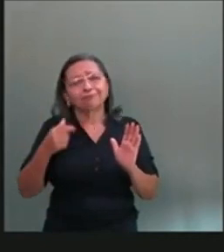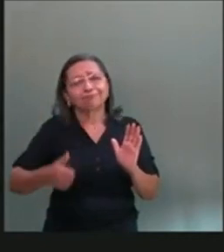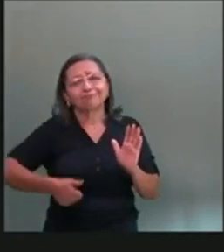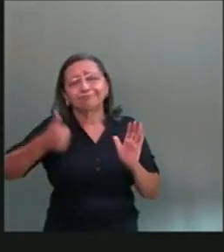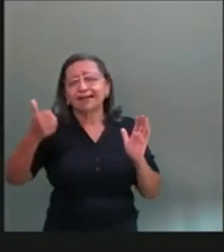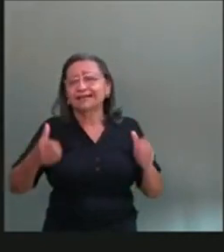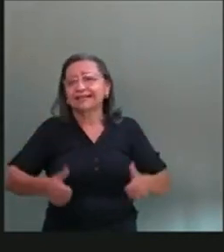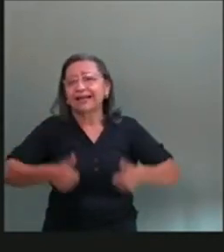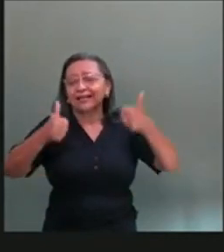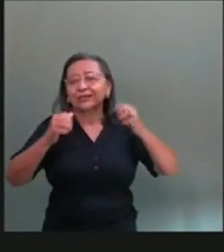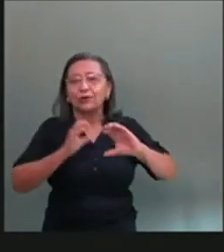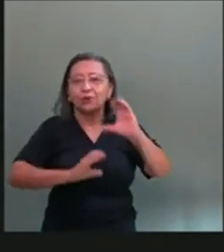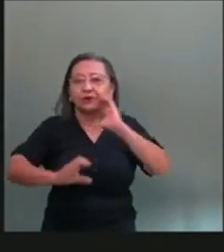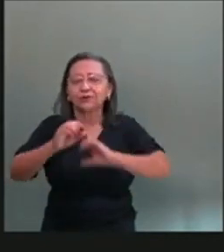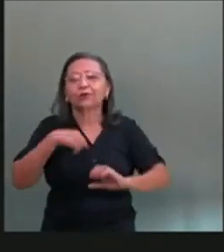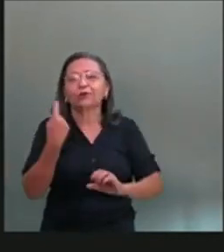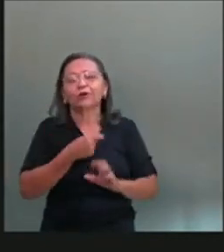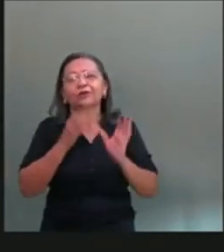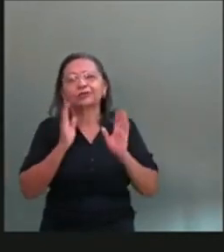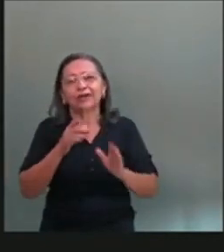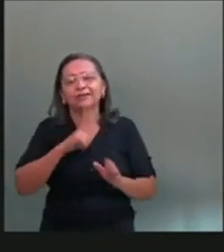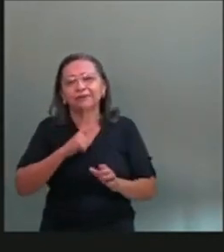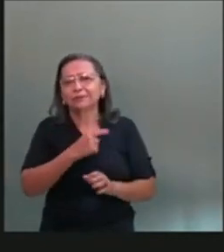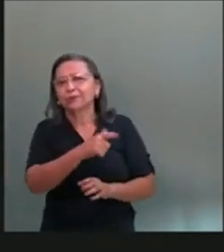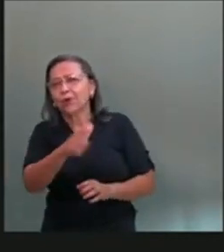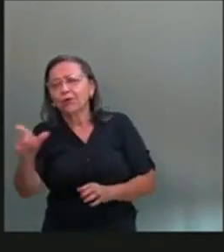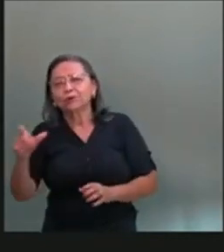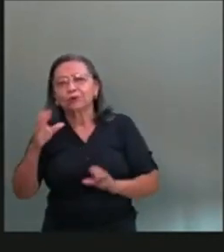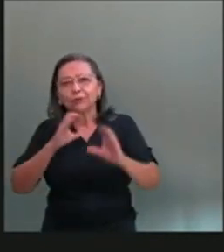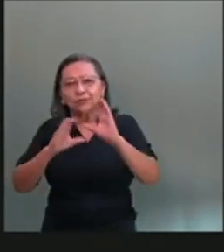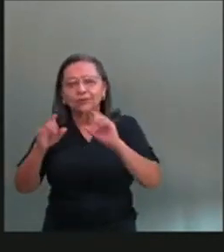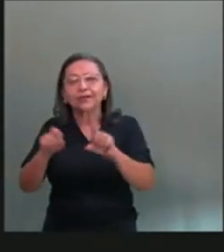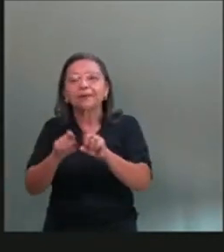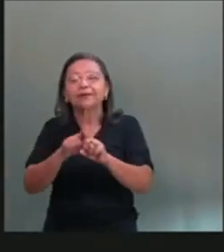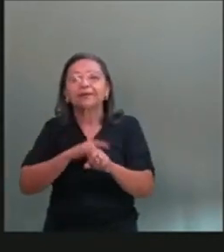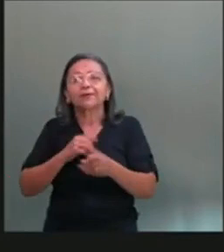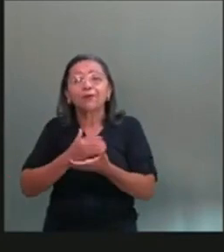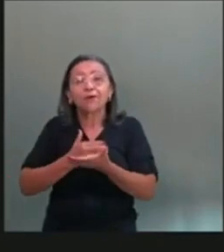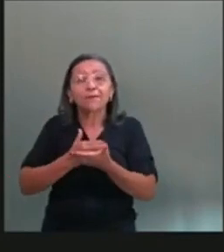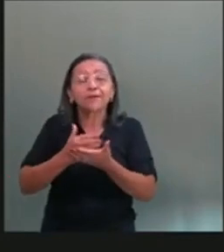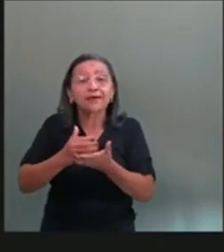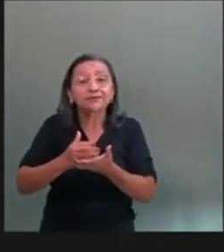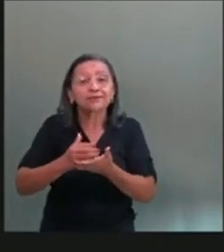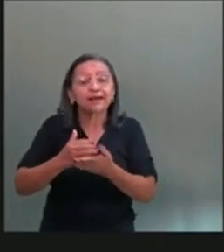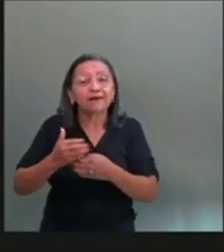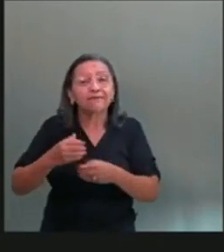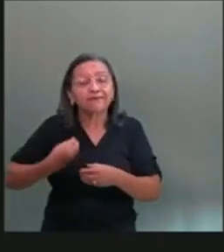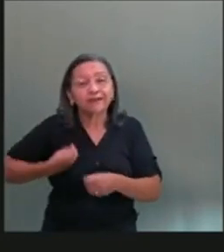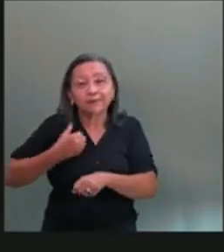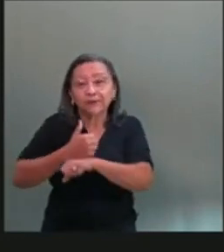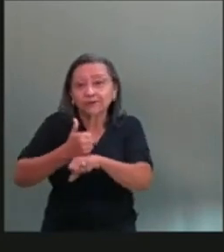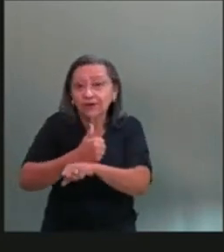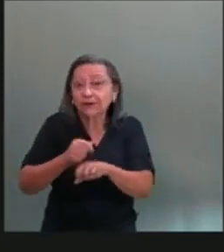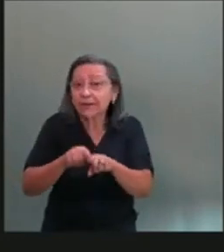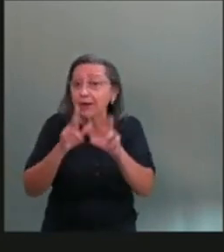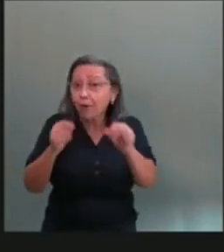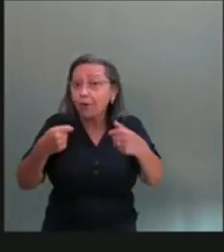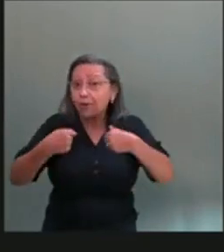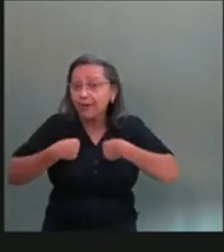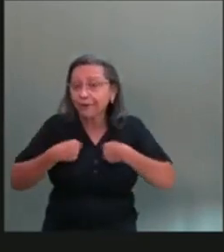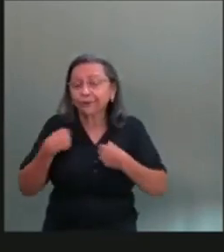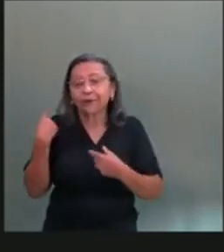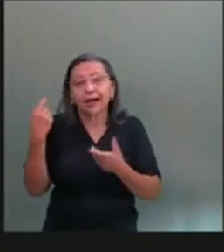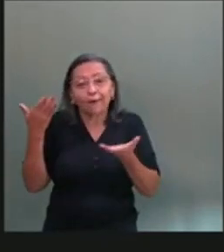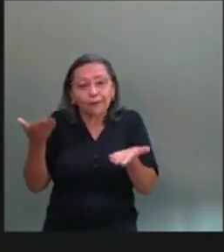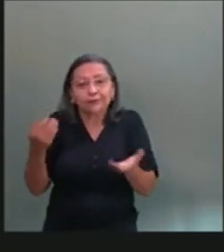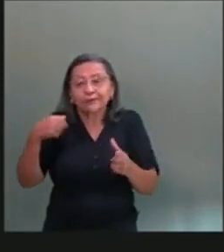a gente já ouviu aí vários outros comunicadores também, que têm o início da caminhada, assim como eu, na comunicação. A gente está aqui no